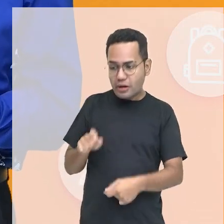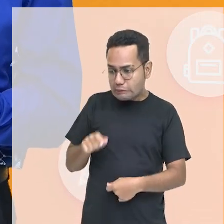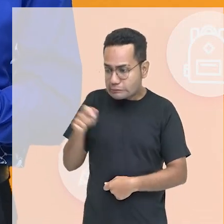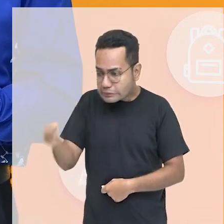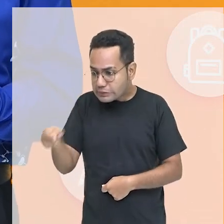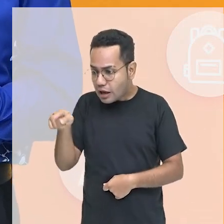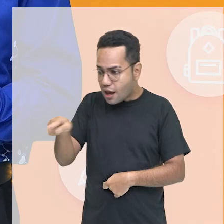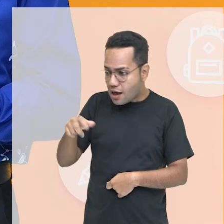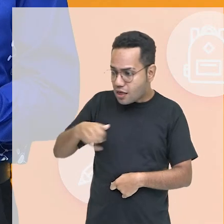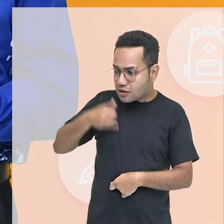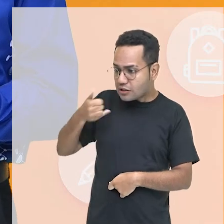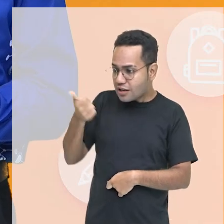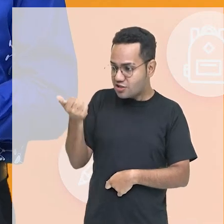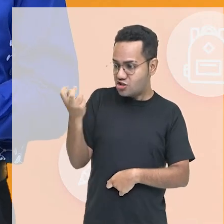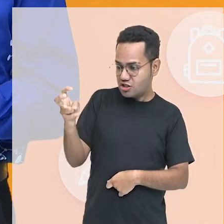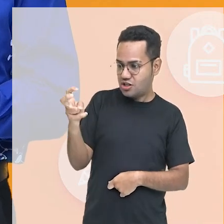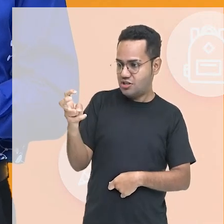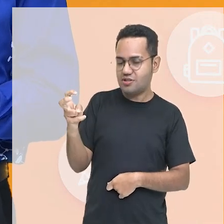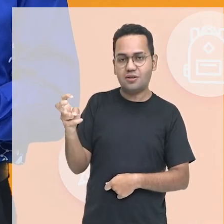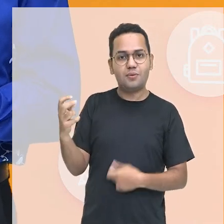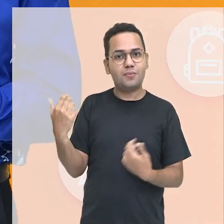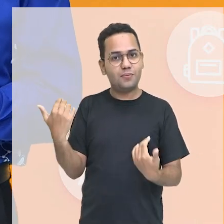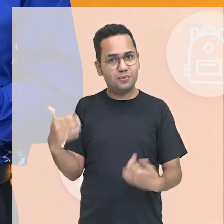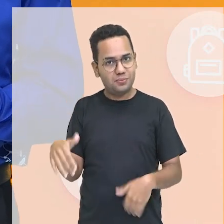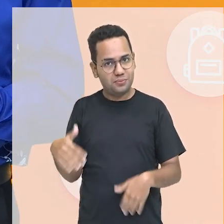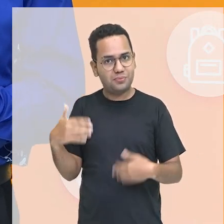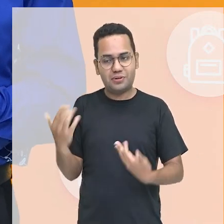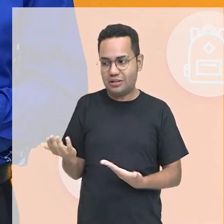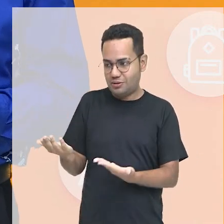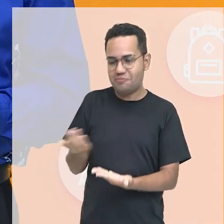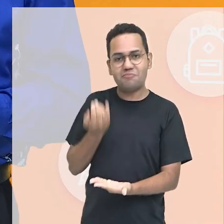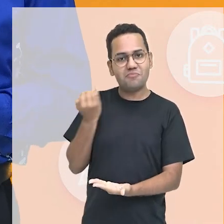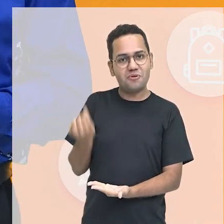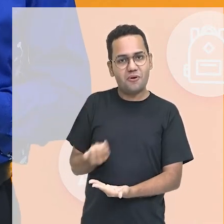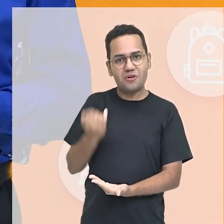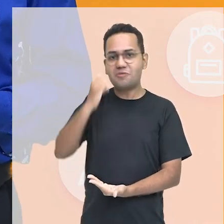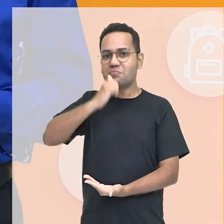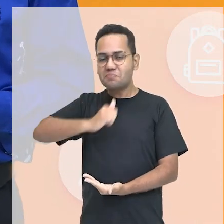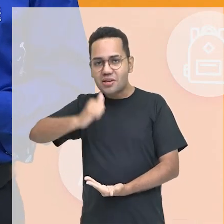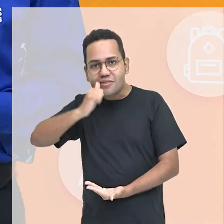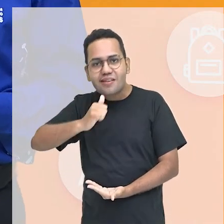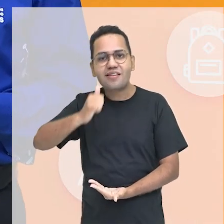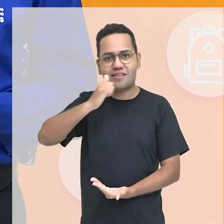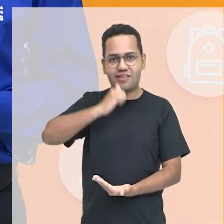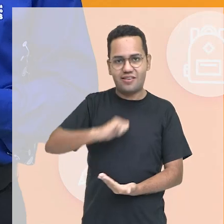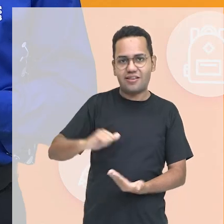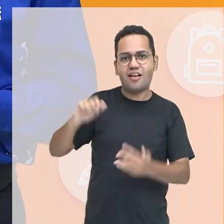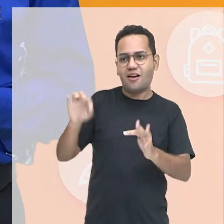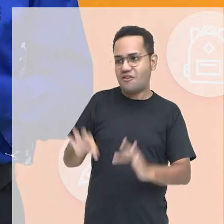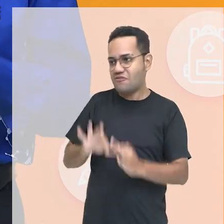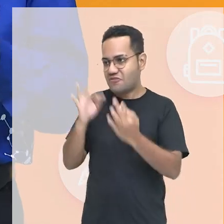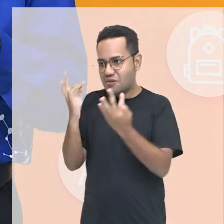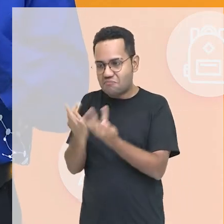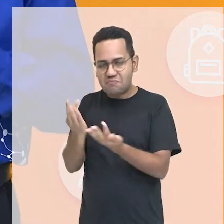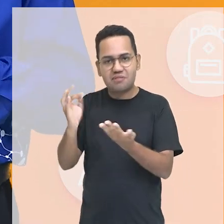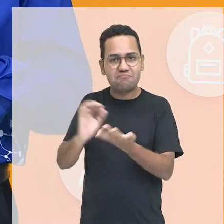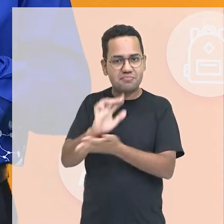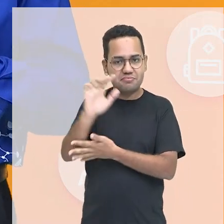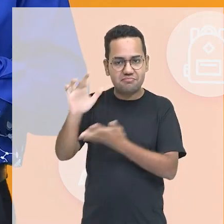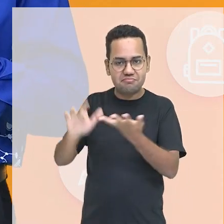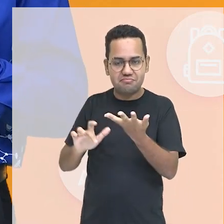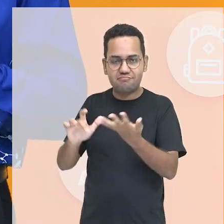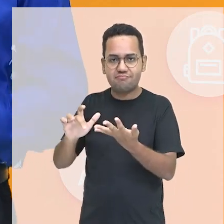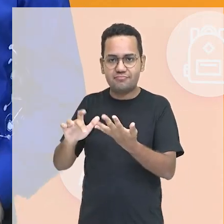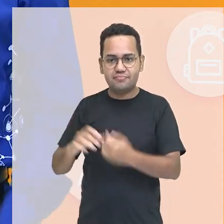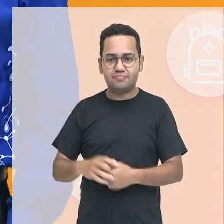um rito de passagem e é muito importante para as moças, para as famílias, né? Isso dentro da